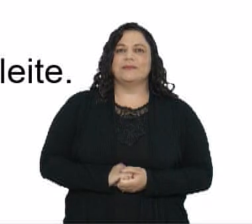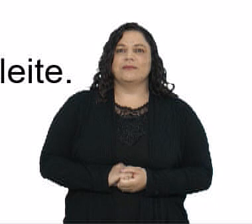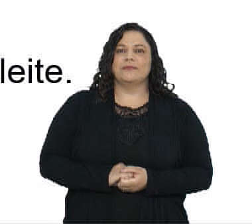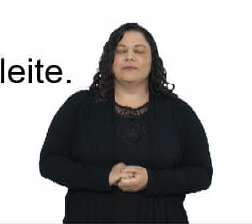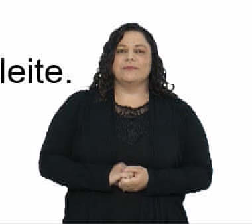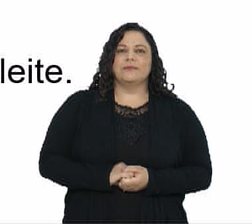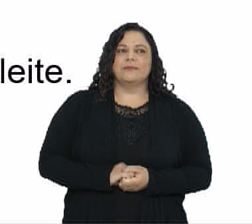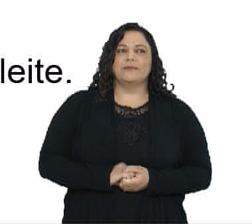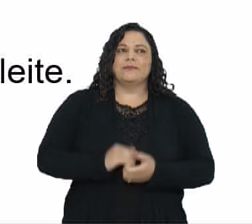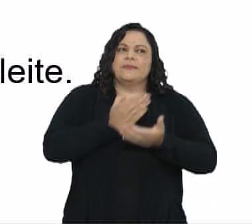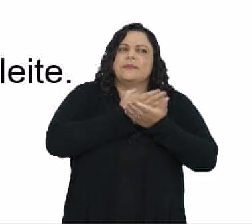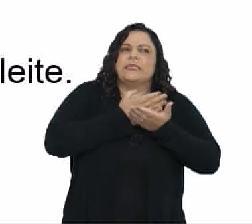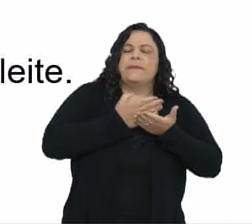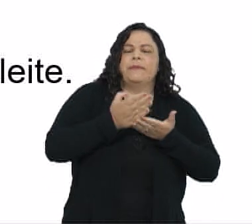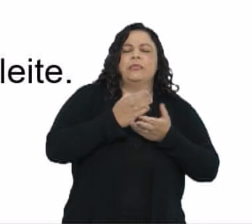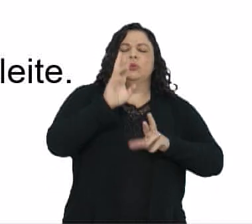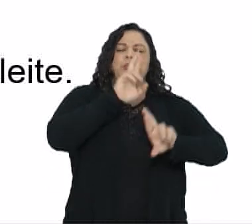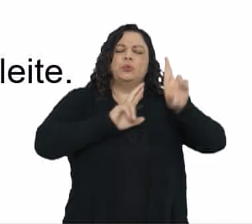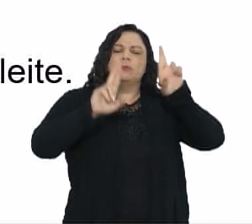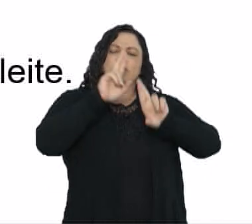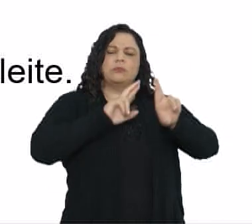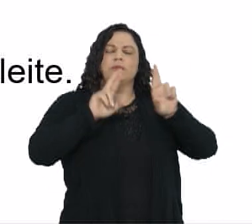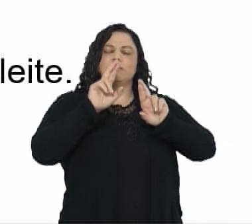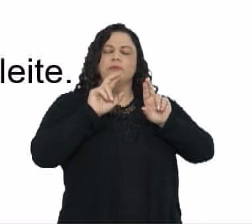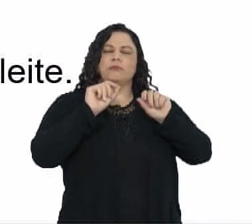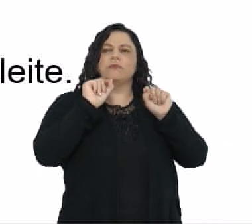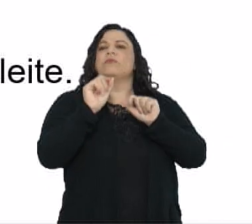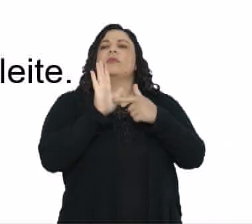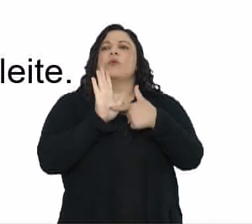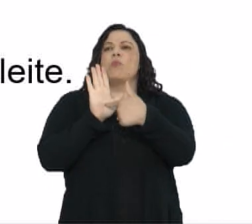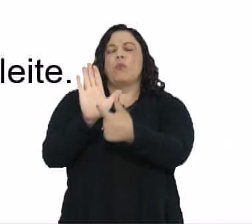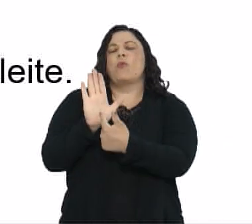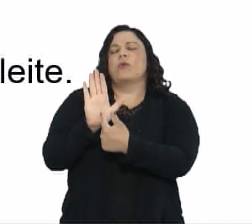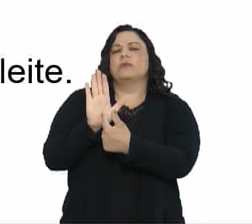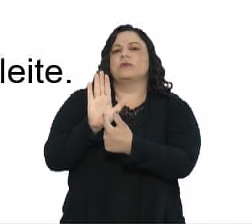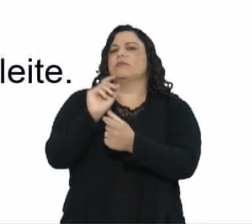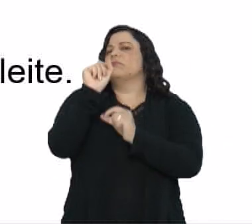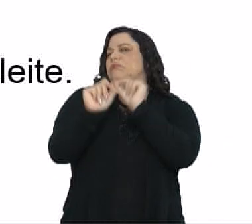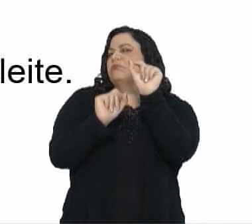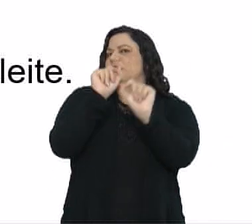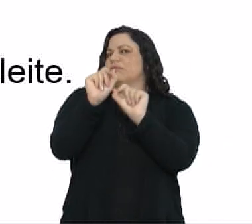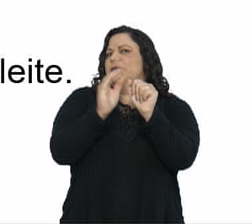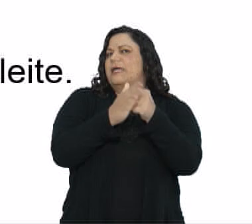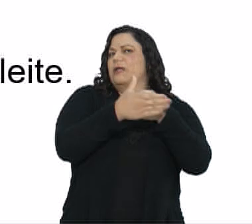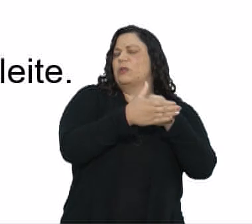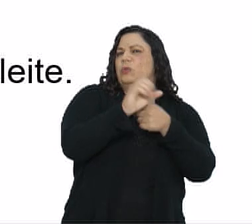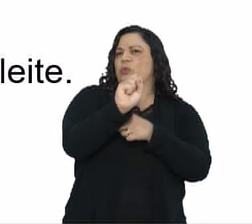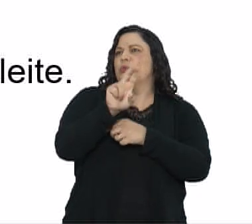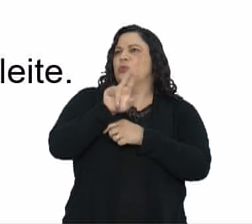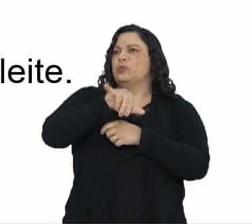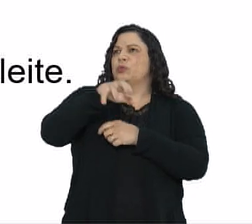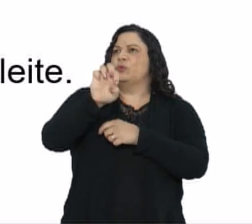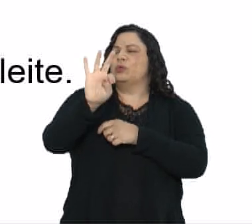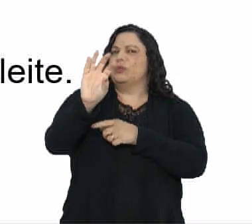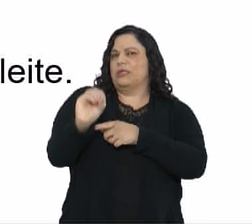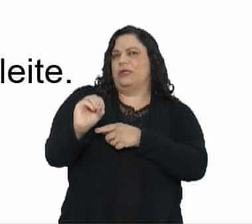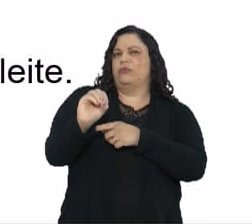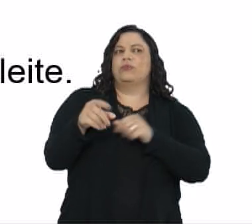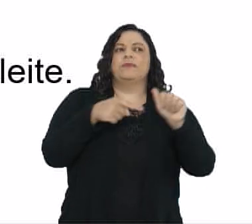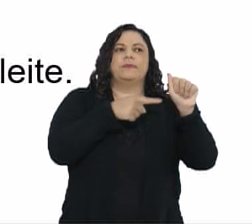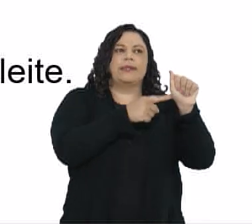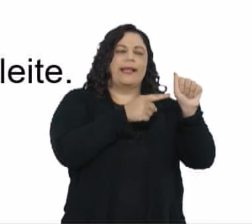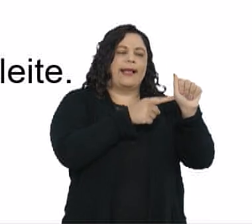A partir da revisão que fizemos, identifique o sujeito das orações. Então, temos lá, o empregado da casa pediu